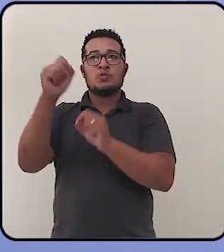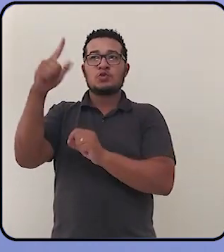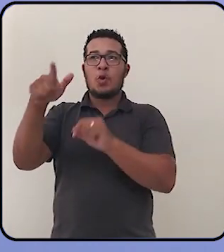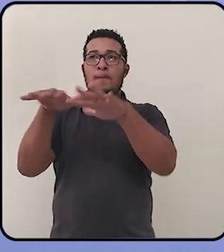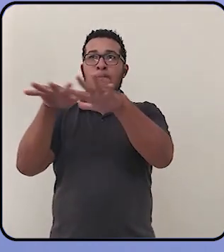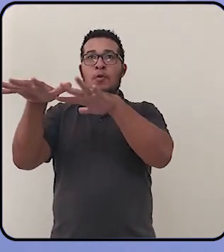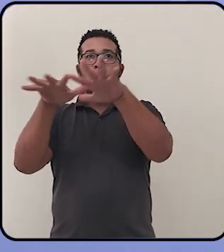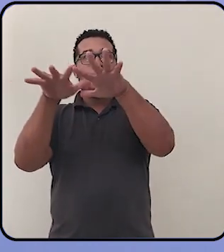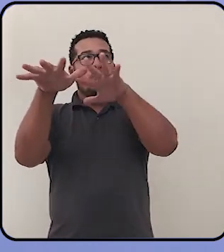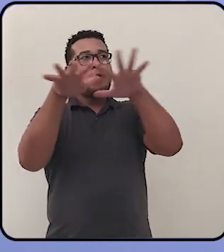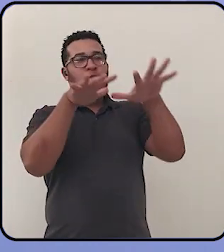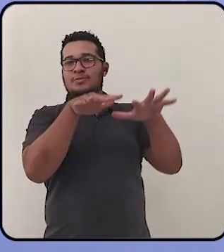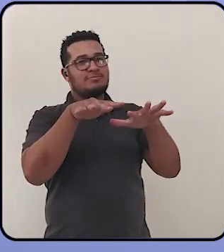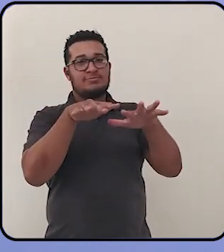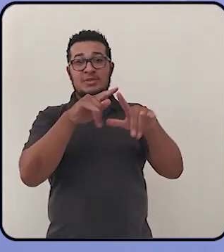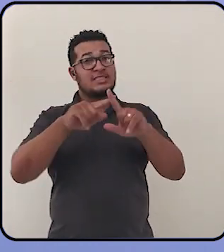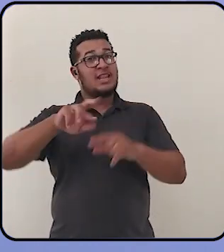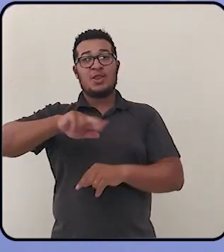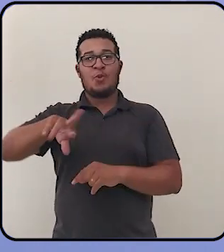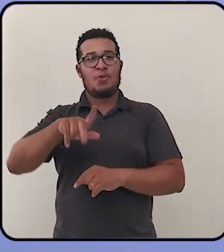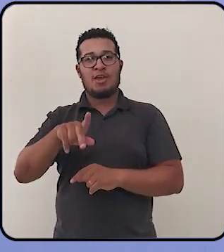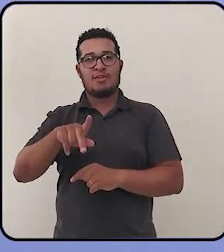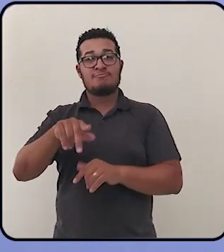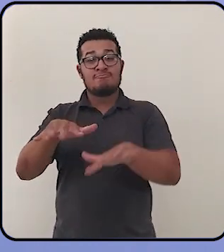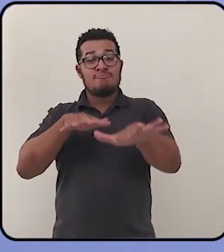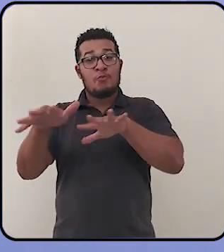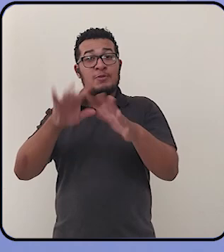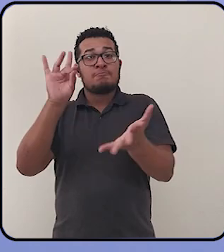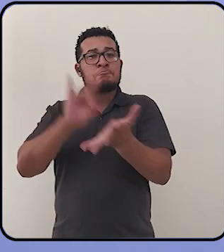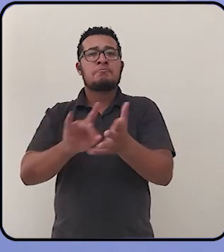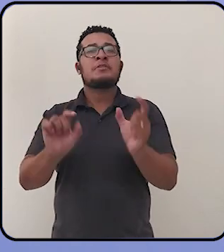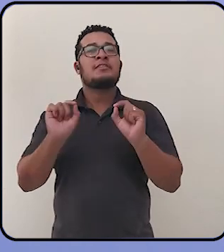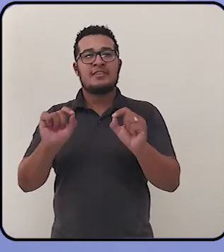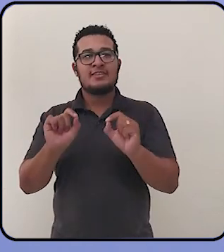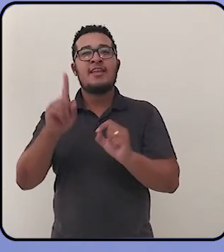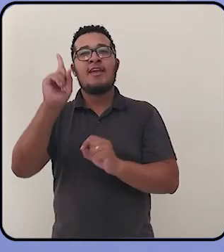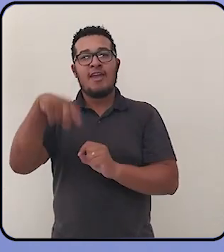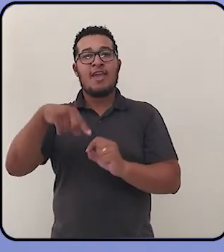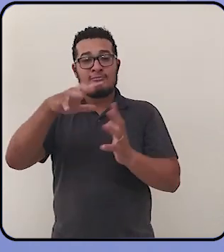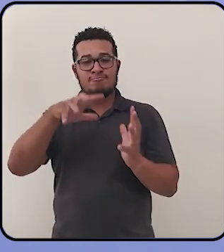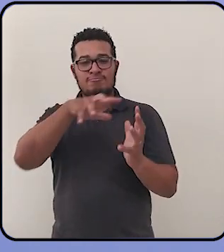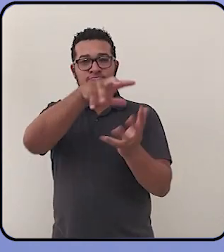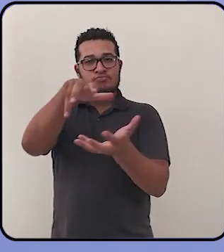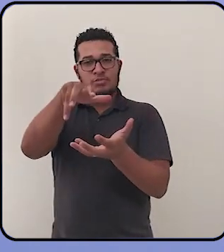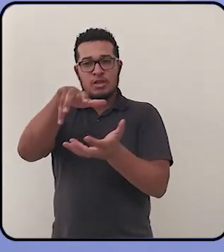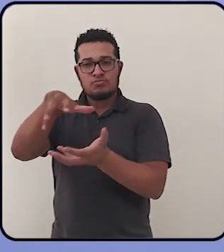na verdade é o nosso planeta Terra que está fazendo esse movimento de rotação.